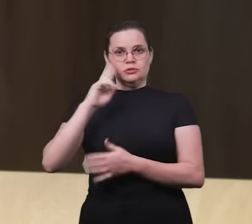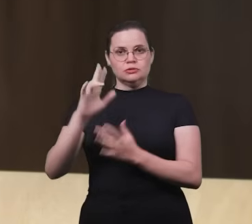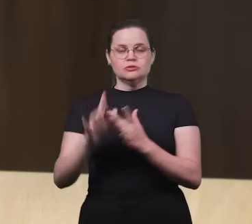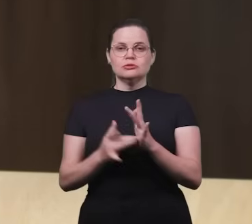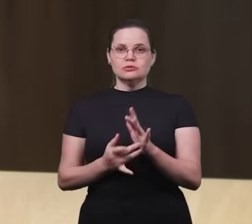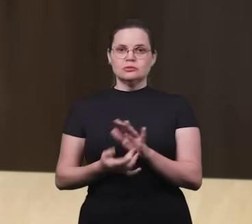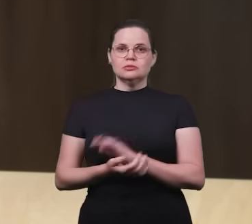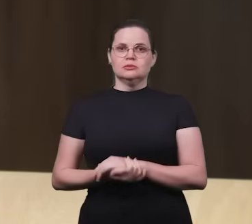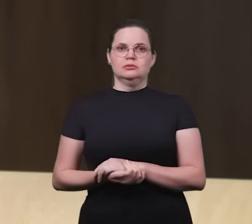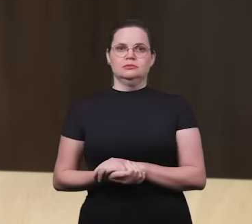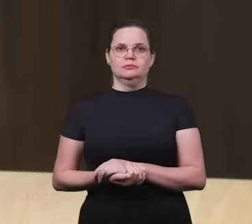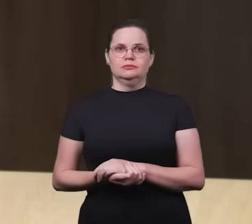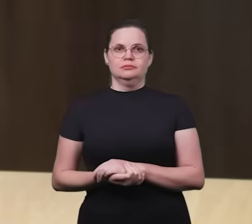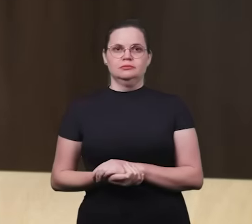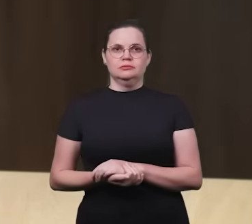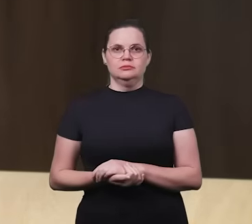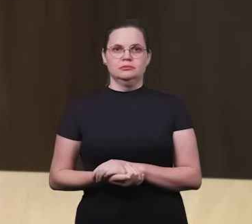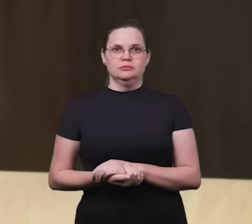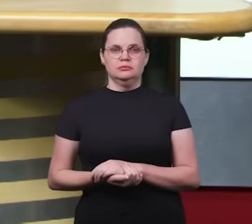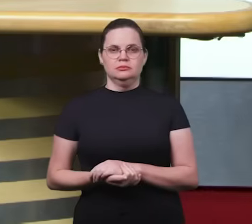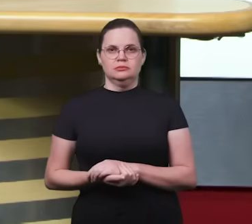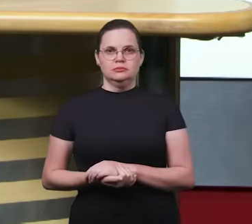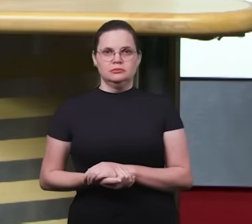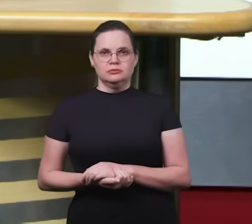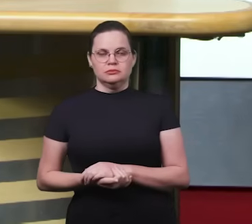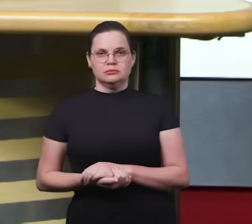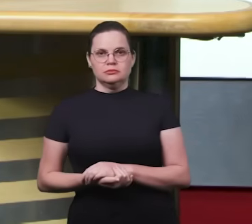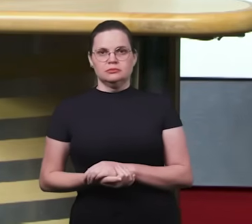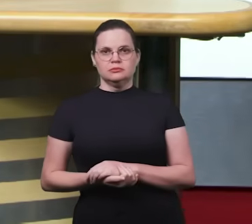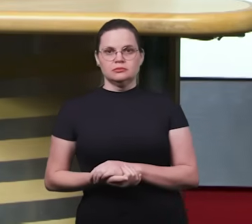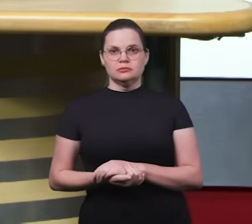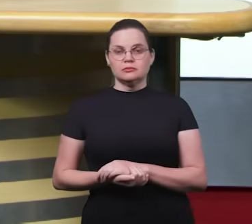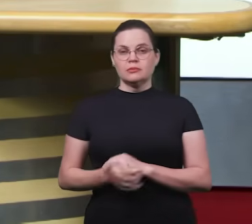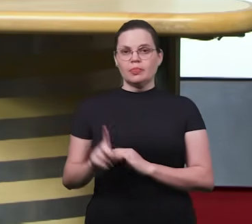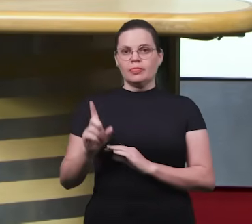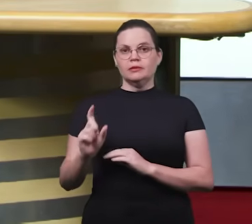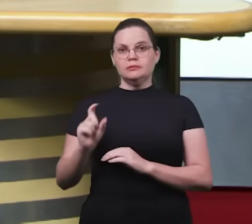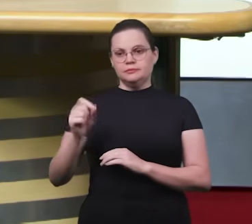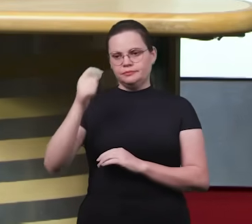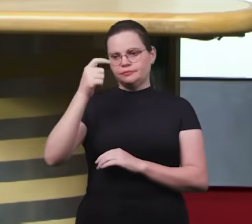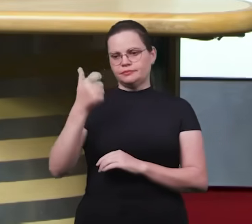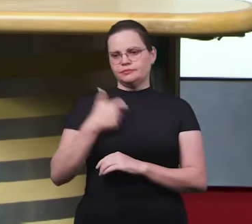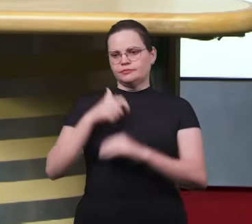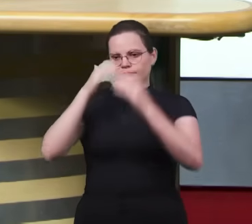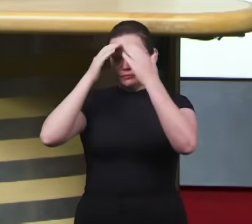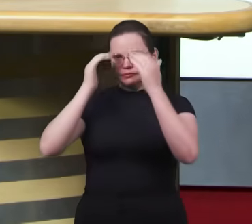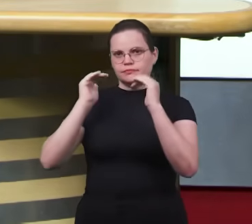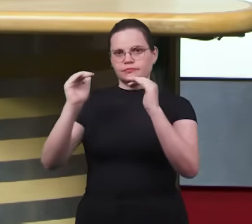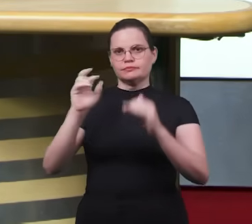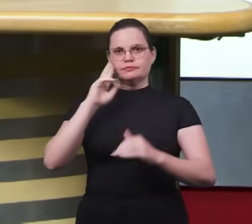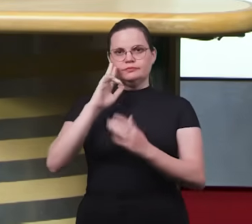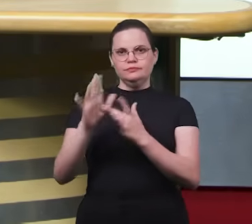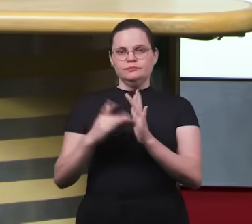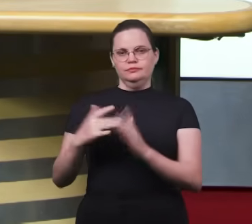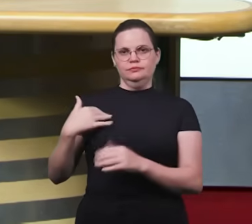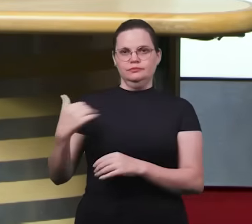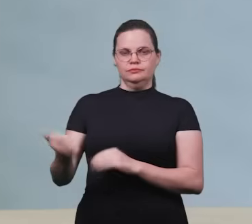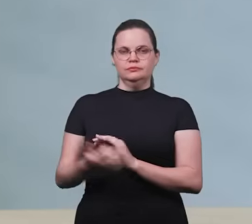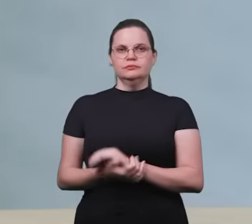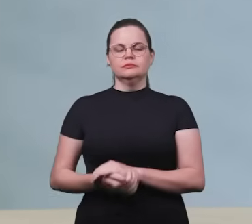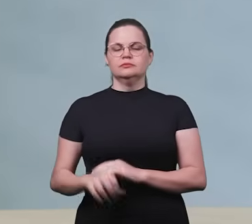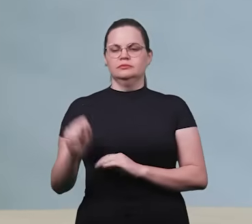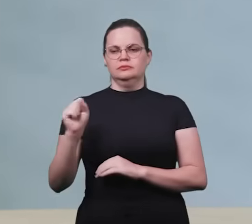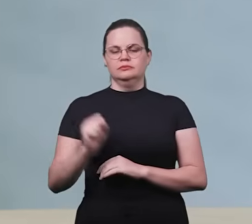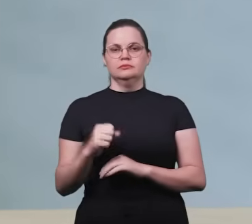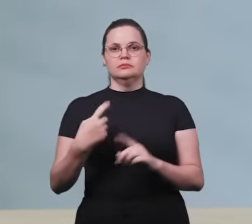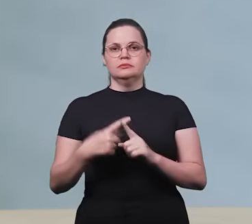era seguir a Jesus. Sim. Era realizar a obra que Jesus estava confiando na vida dele. É porque, em outras palavras,